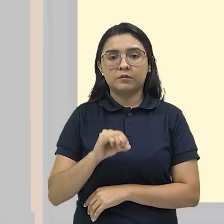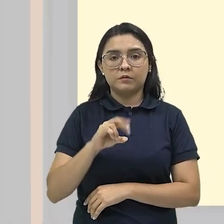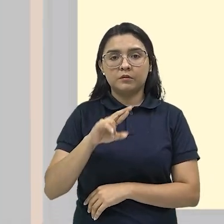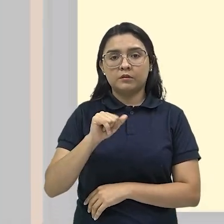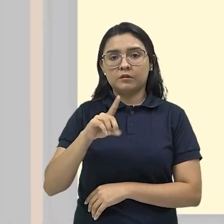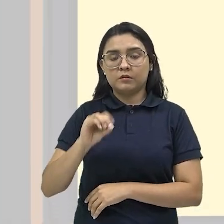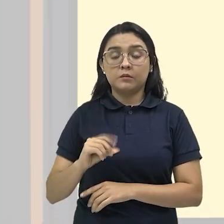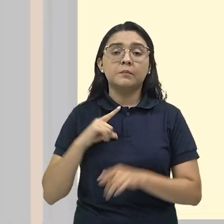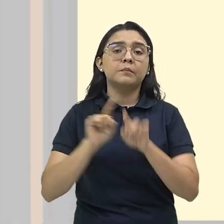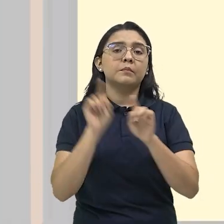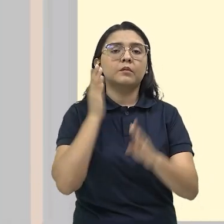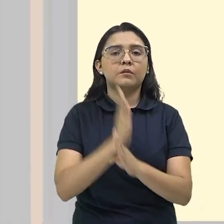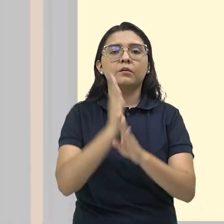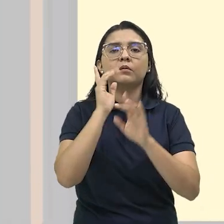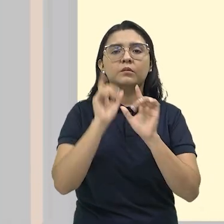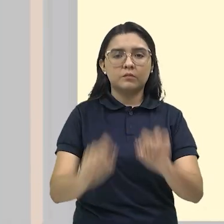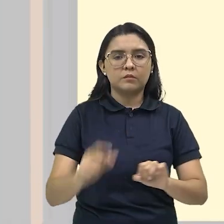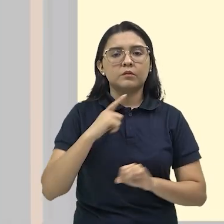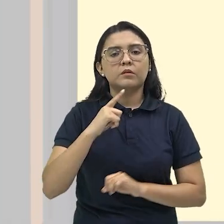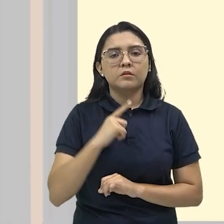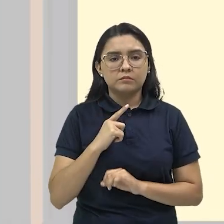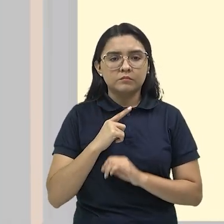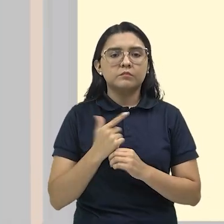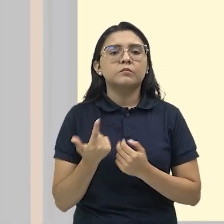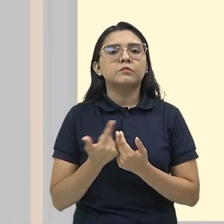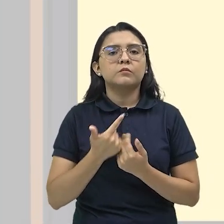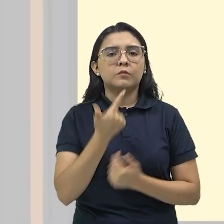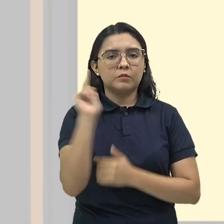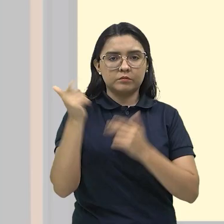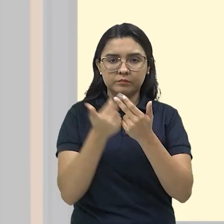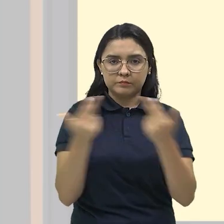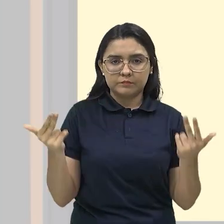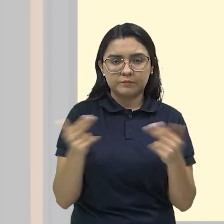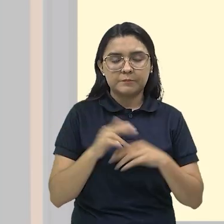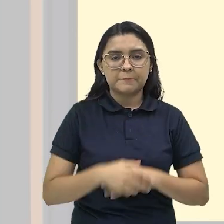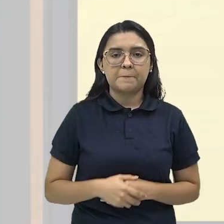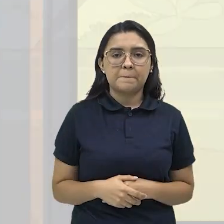Mas o que encontramos foi muito mais emocionante.